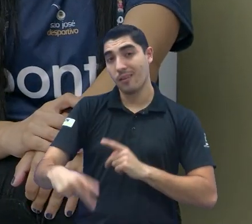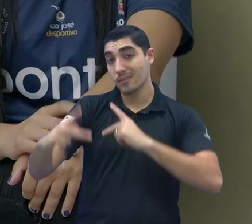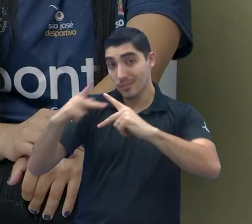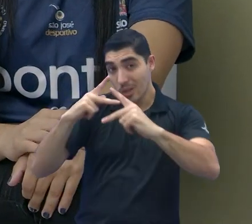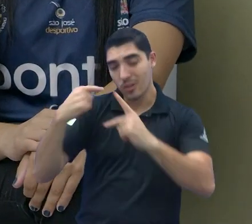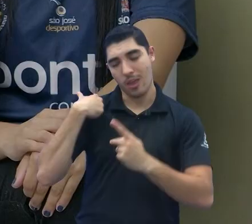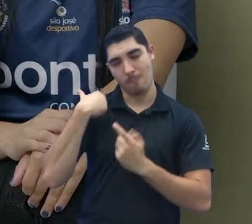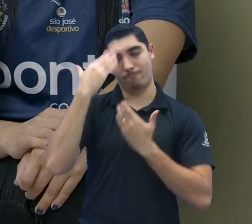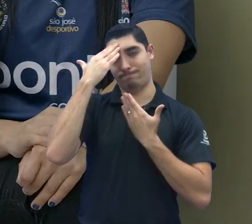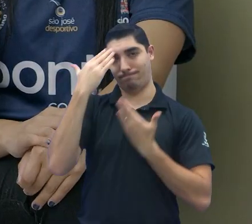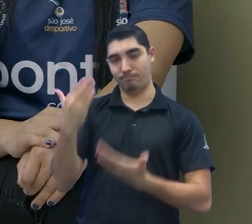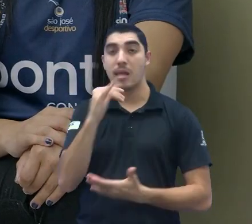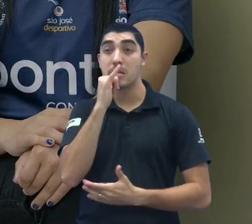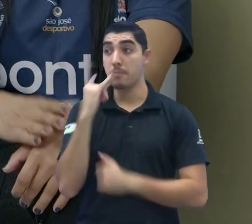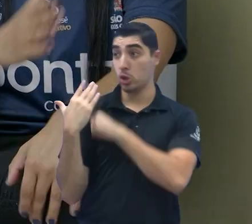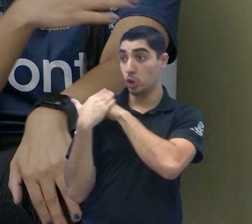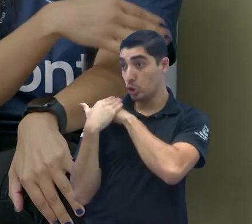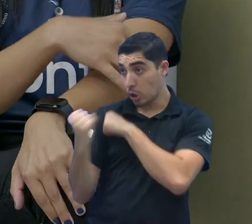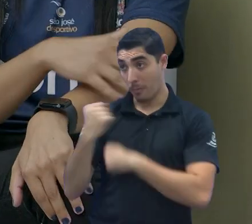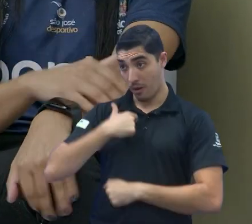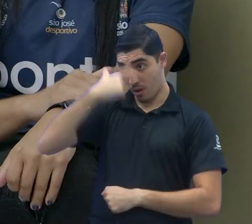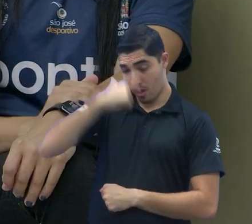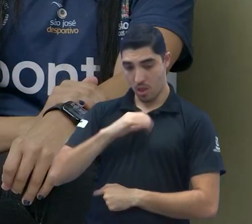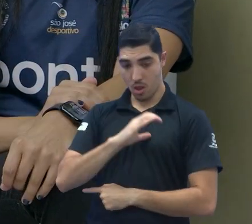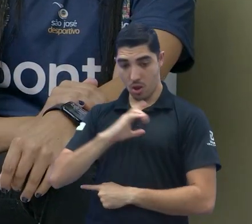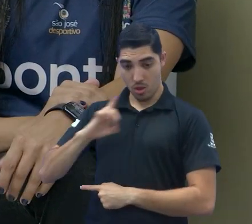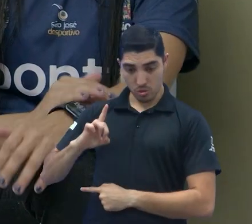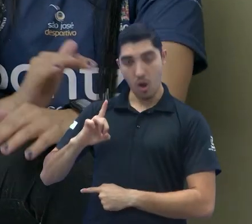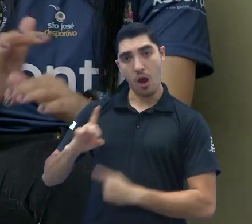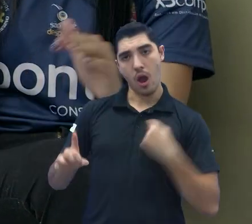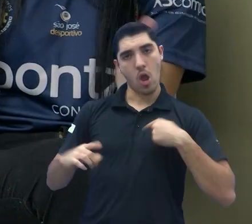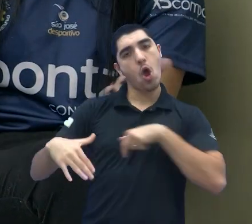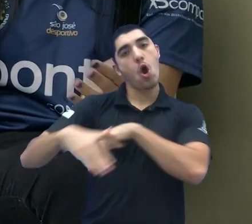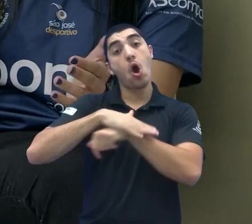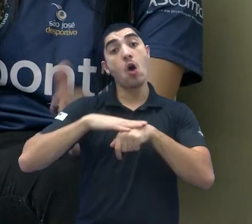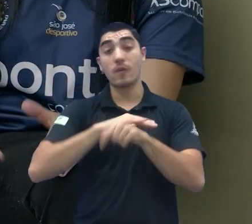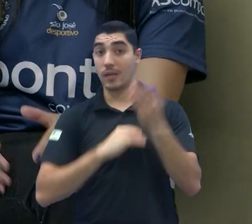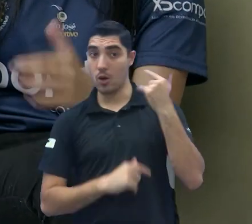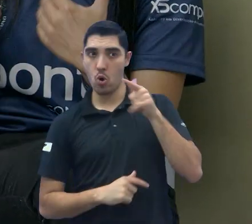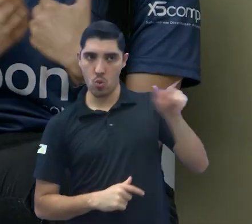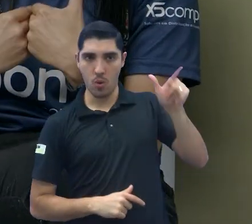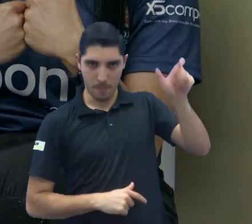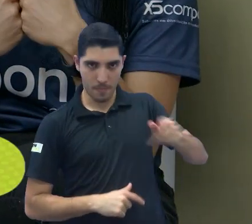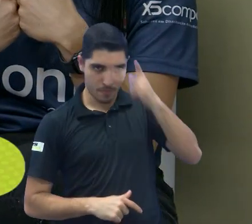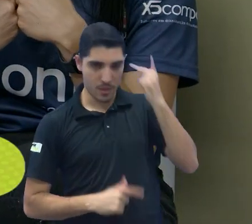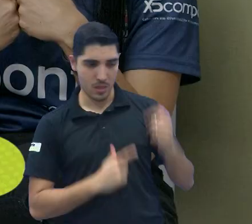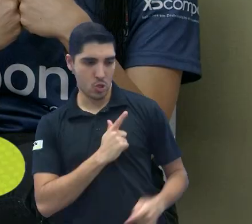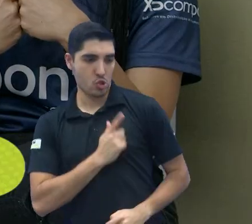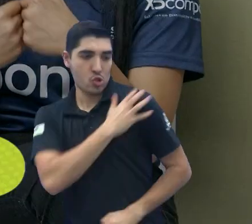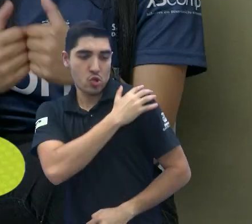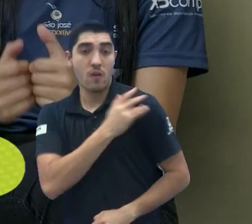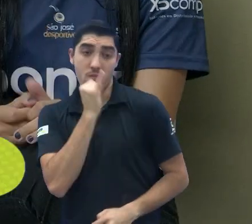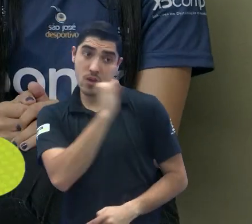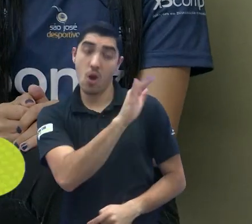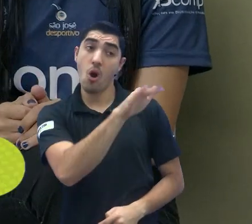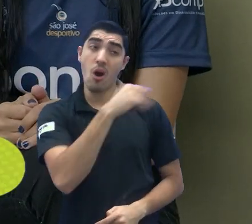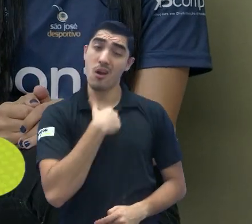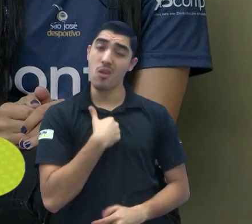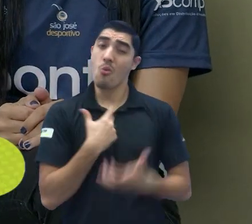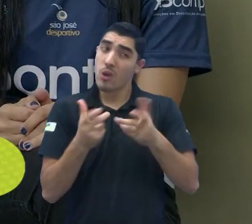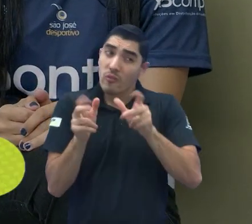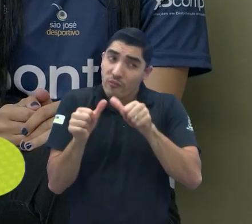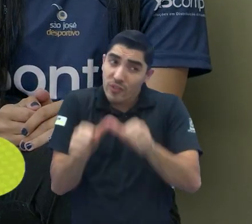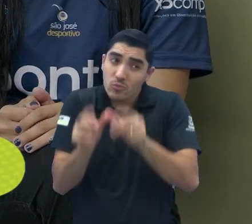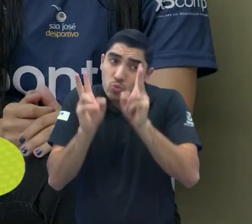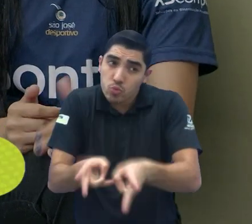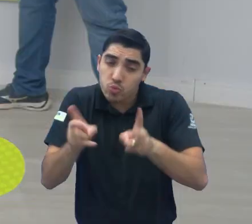da base, eu comentei com o gestor na época assim, olha, eu não quero sair da quadra porque eu sou técnica. Né? Então, assim, realmente